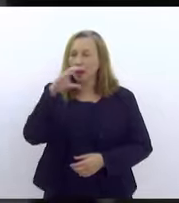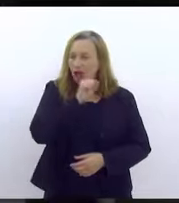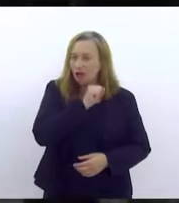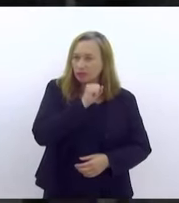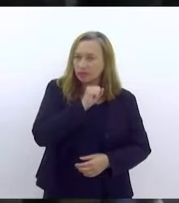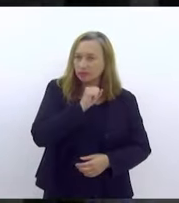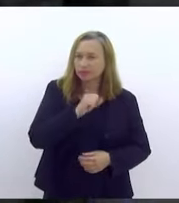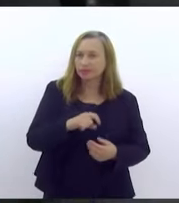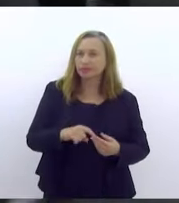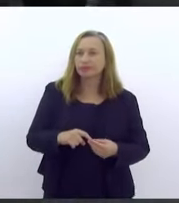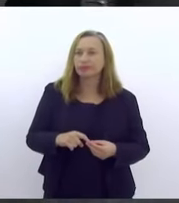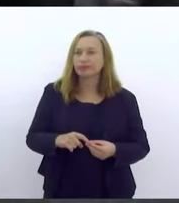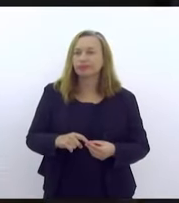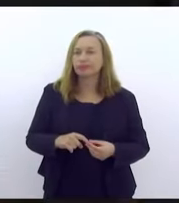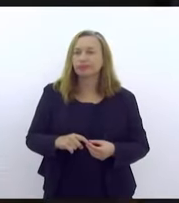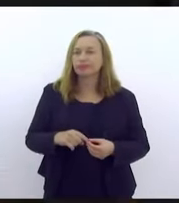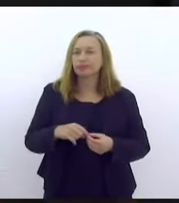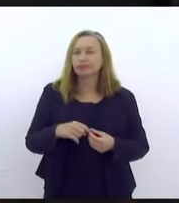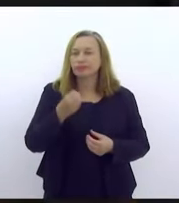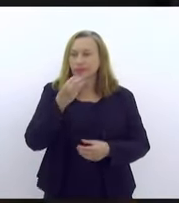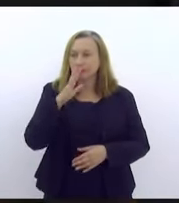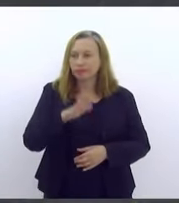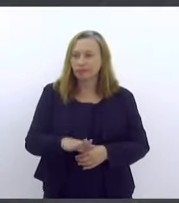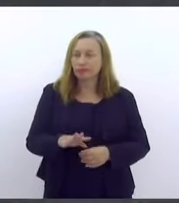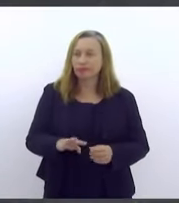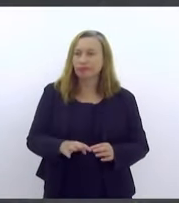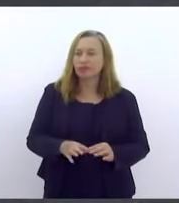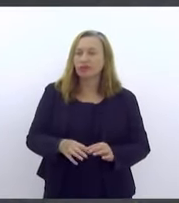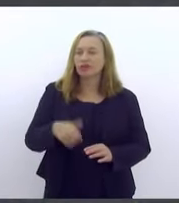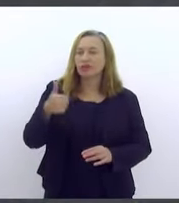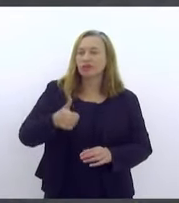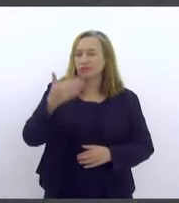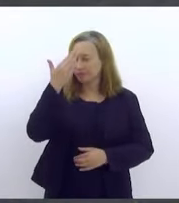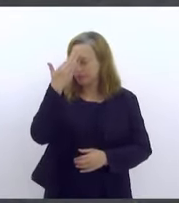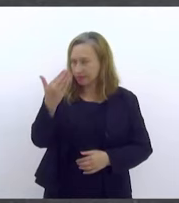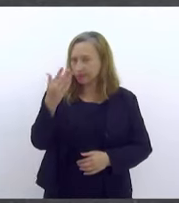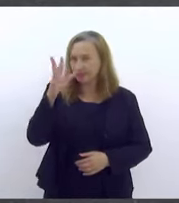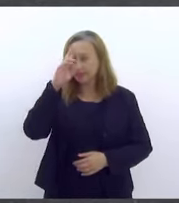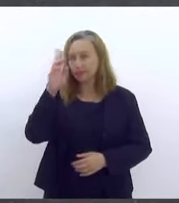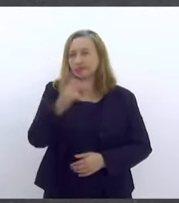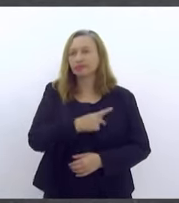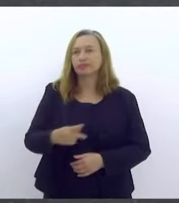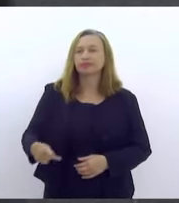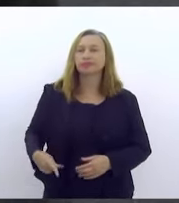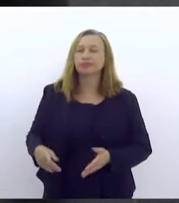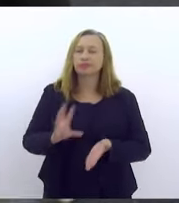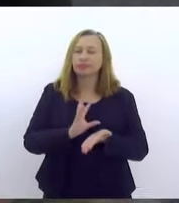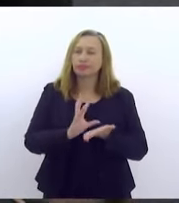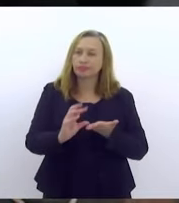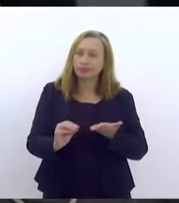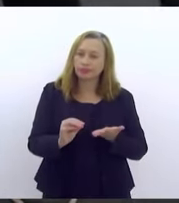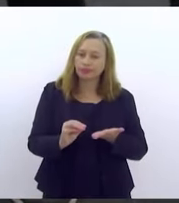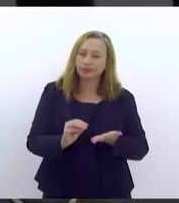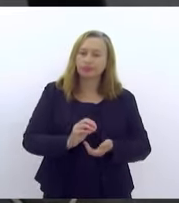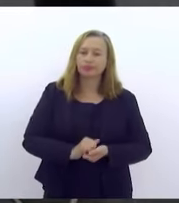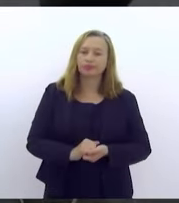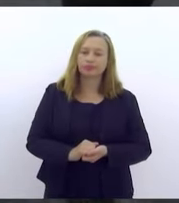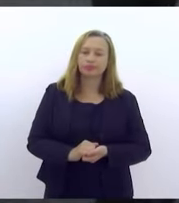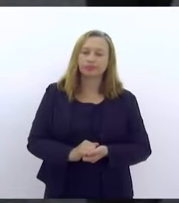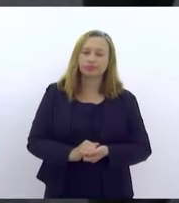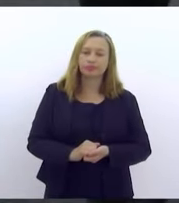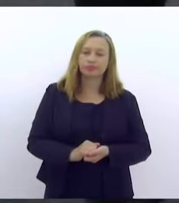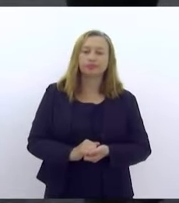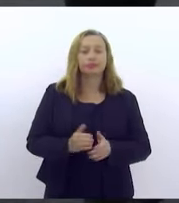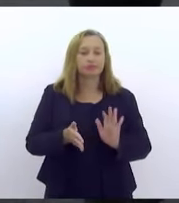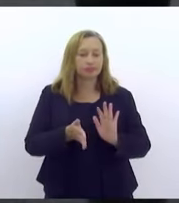rapidamente... Vontade, Tia Ju, para discutir. Boa tarde. Primeiramente, para agradecer a Vossa Excelência por pautar, né,